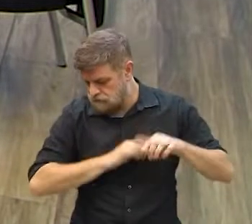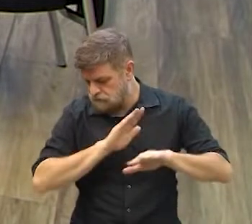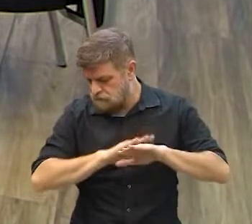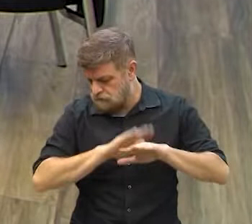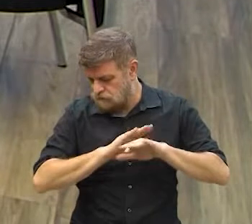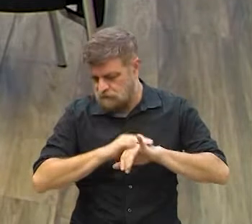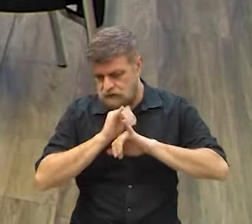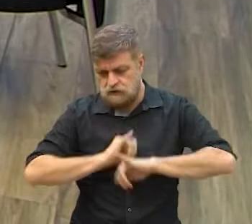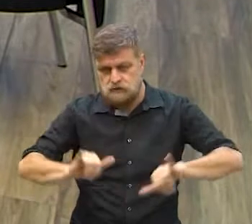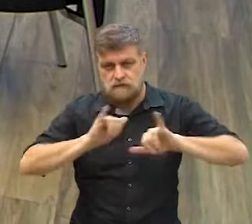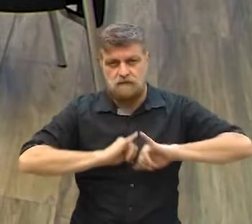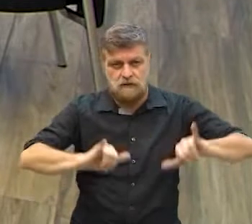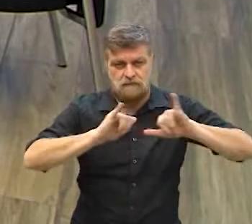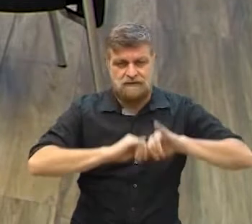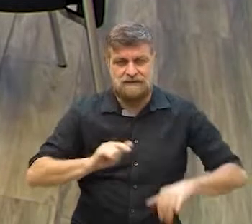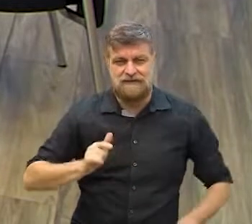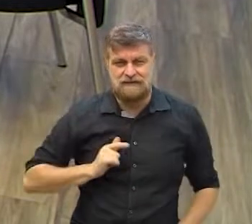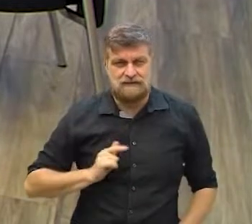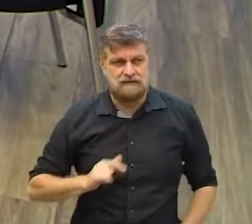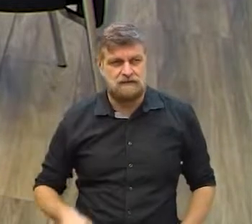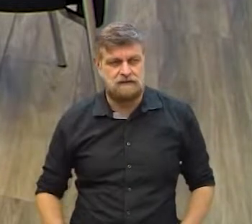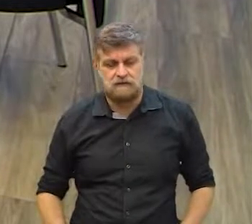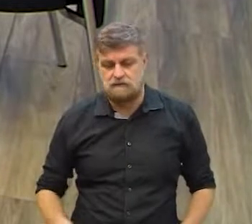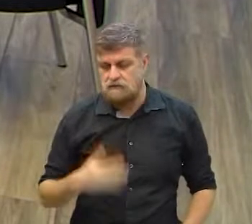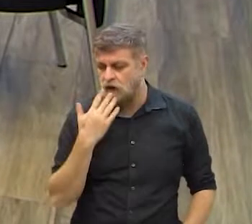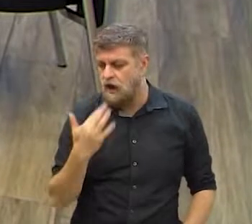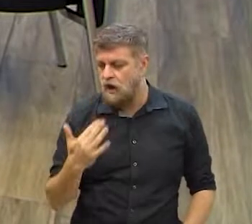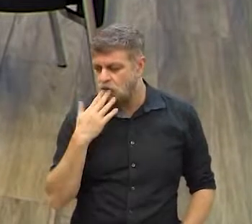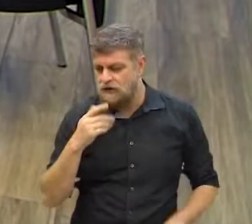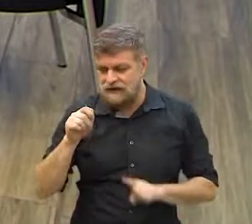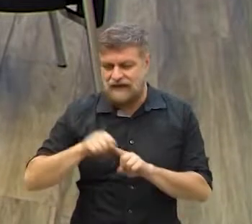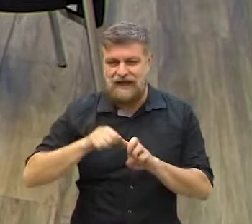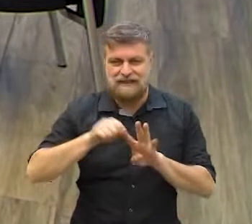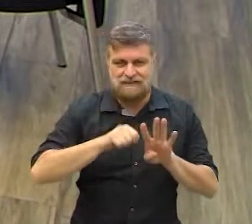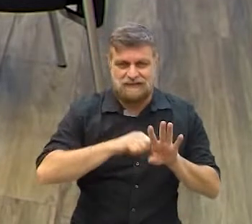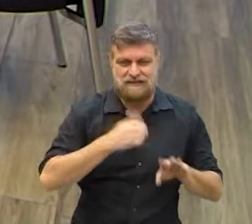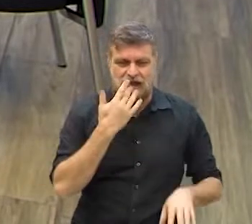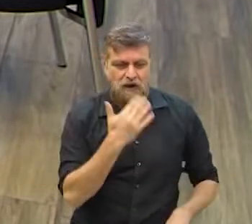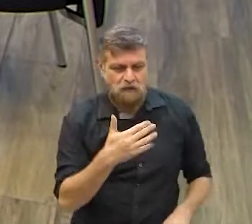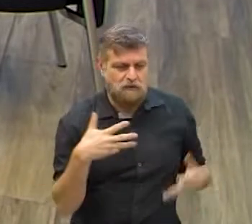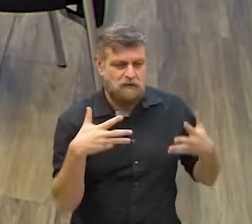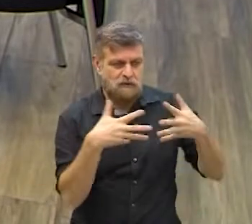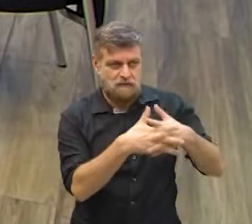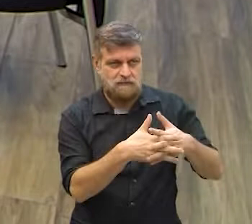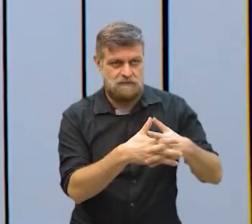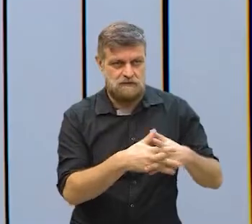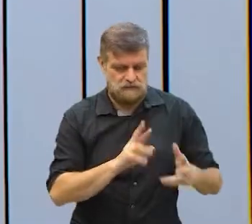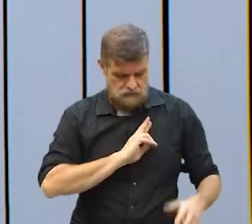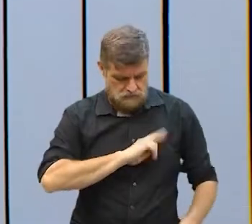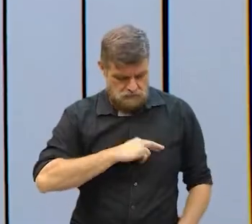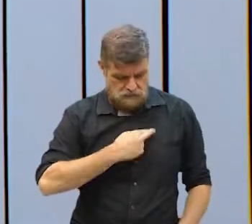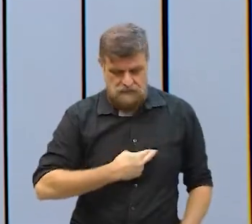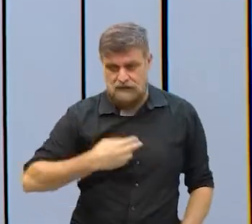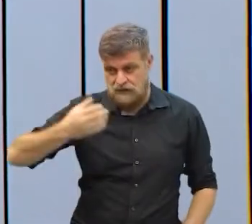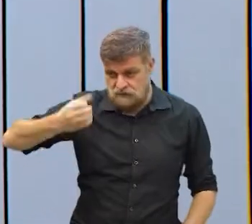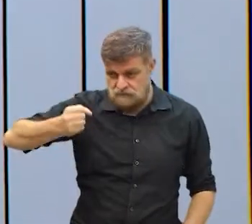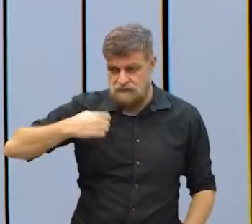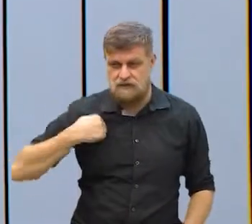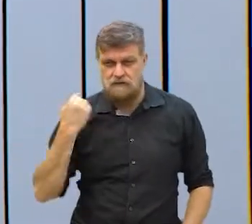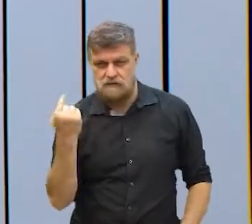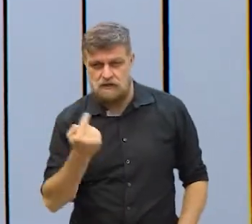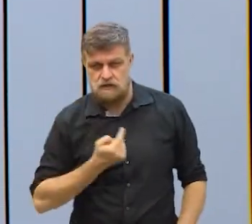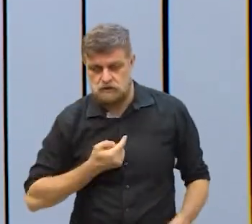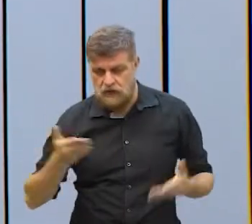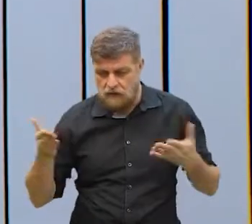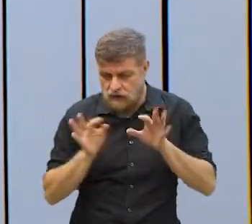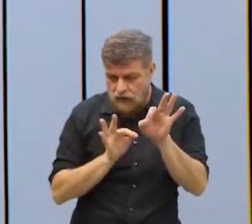trabalho, por enquanto, uma divulgação, porque ninguém sabe. É muita cor, né? Então, cada mês é uma cor, então o pessoal se confunde. E o Laço Branco veio, a gente